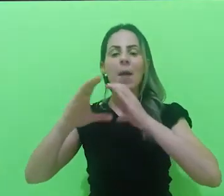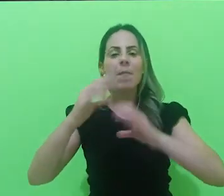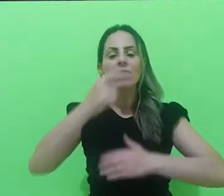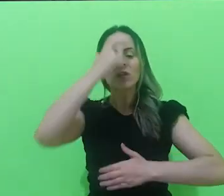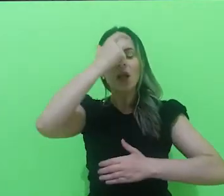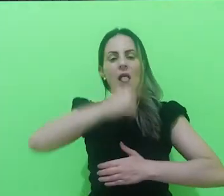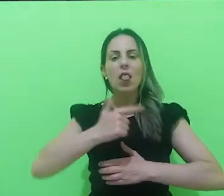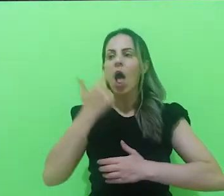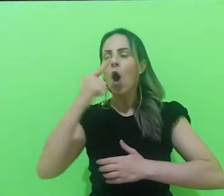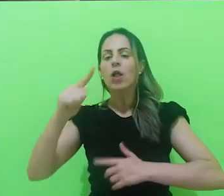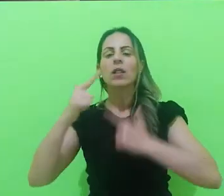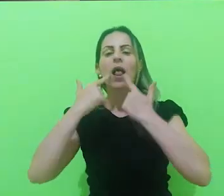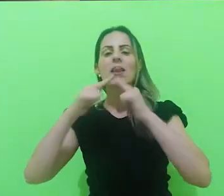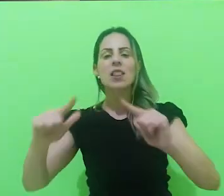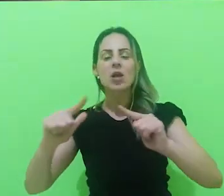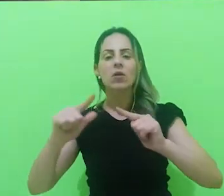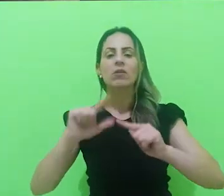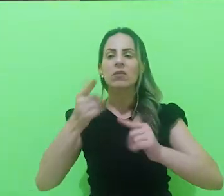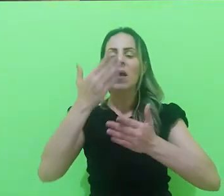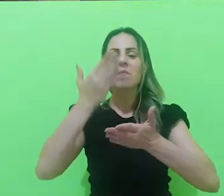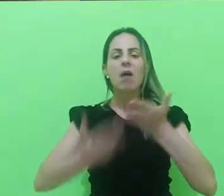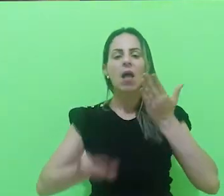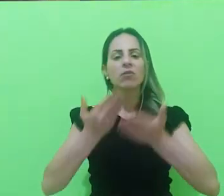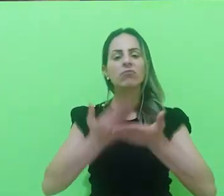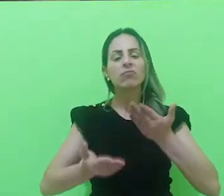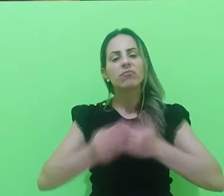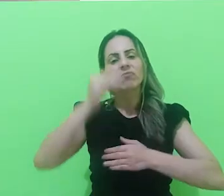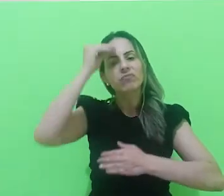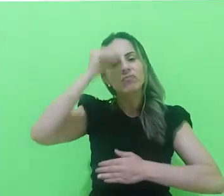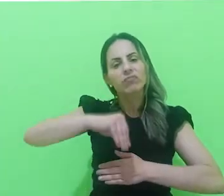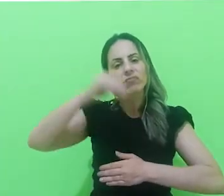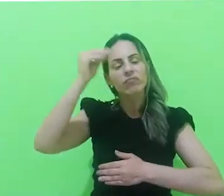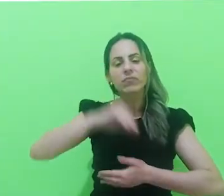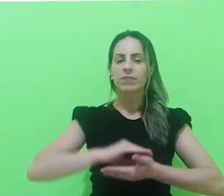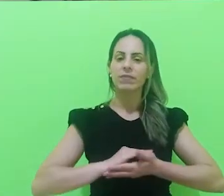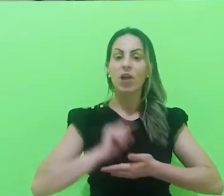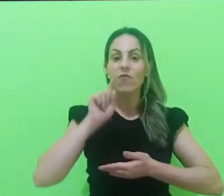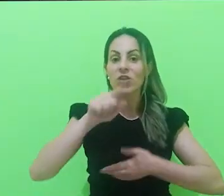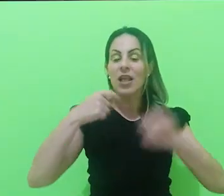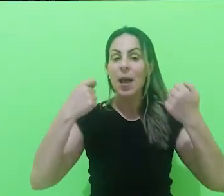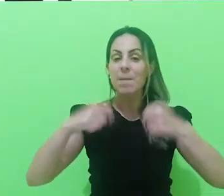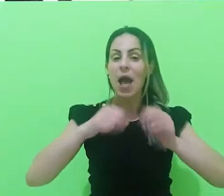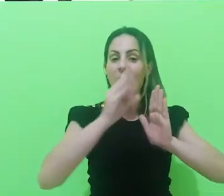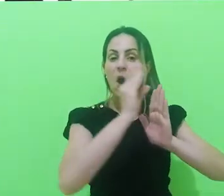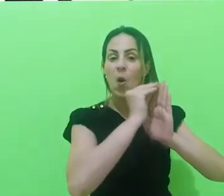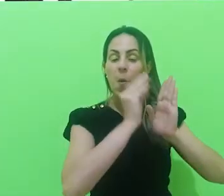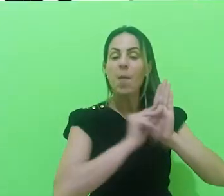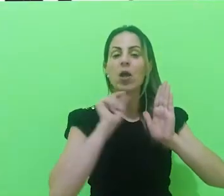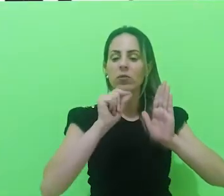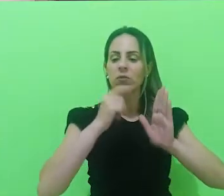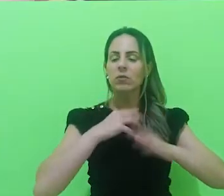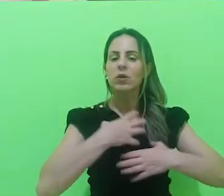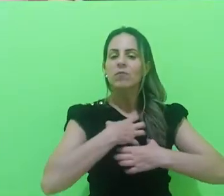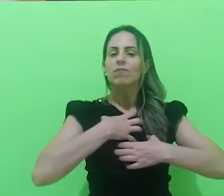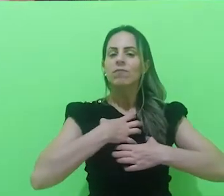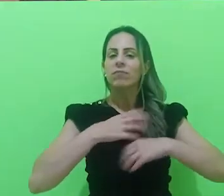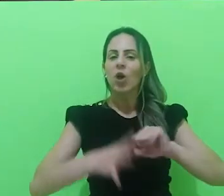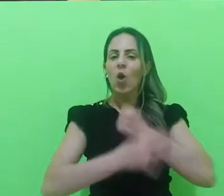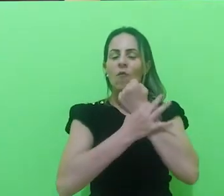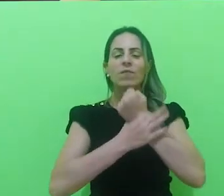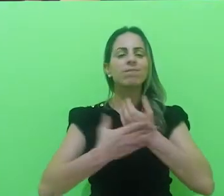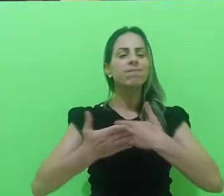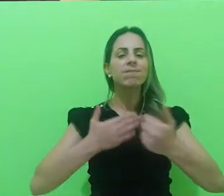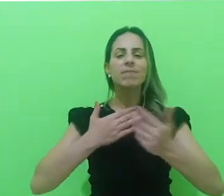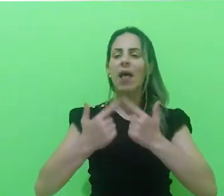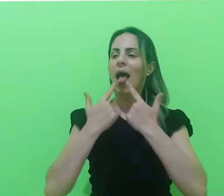mesmo em outro idioma, e assim você perde a motivação para aprender. Você precisa de um método que te dê confiança, não importa a língua